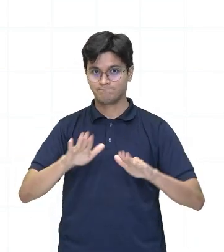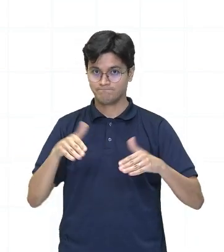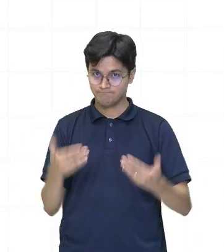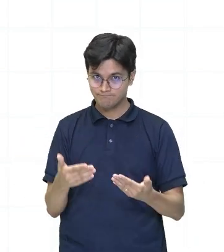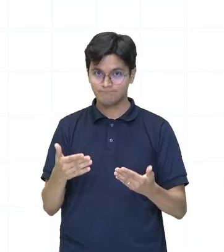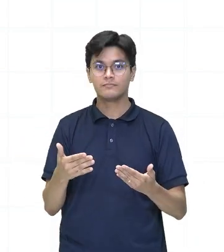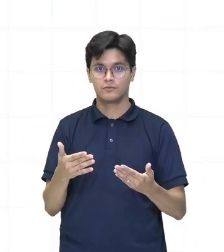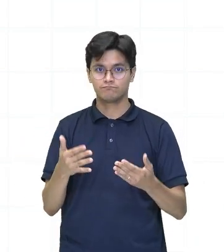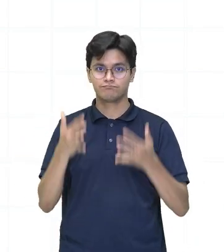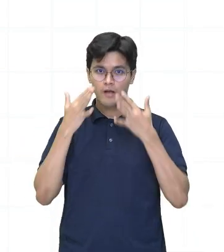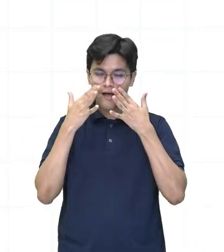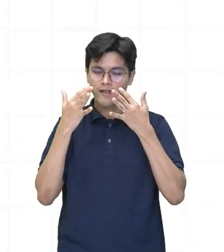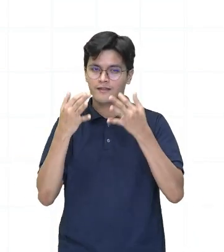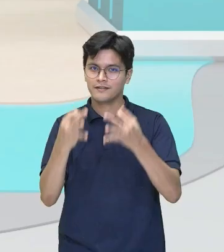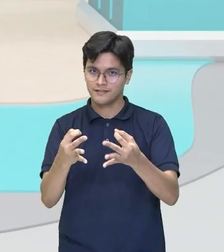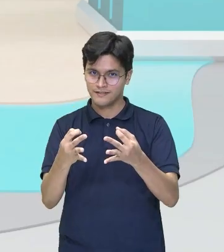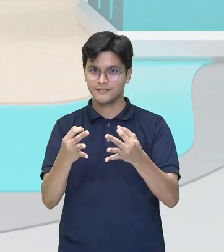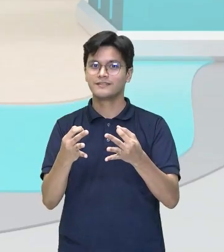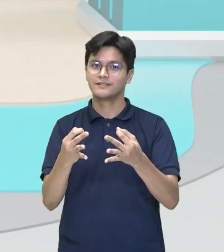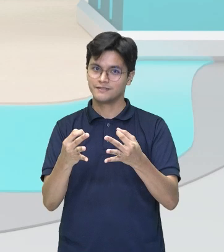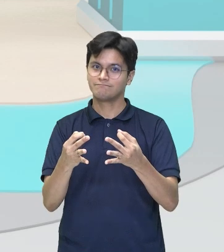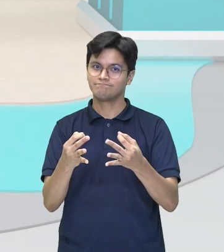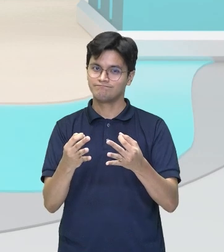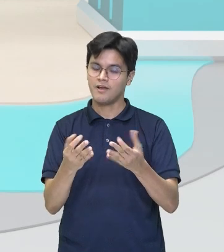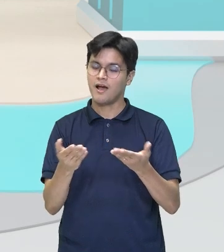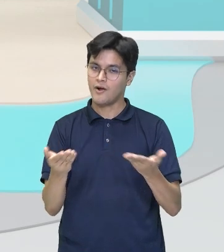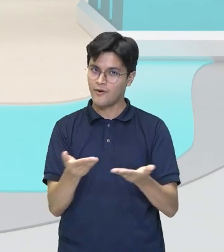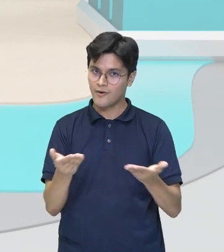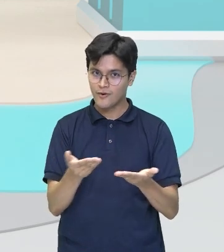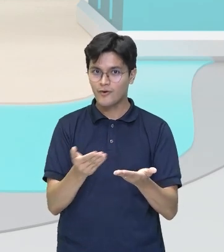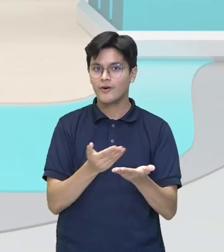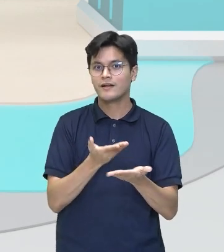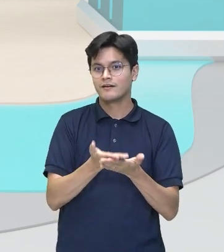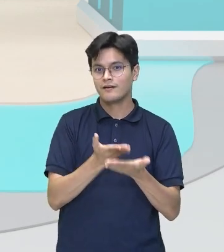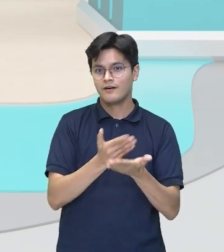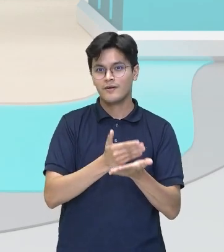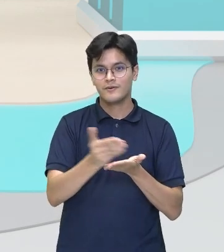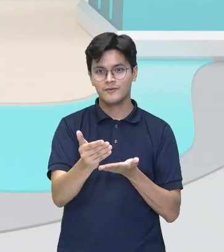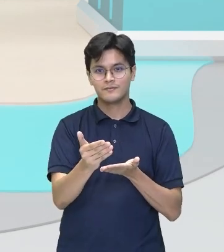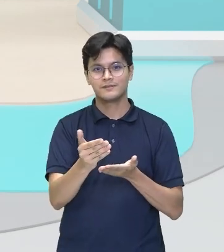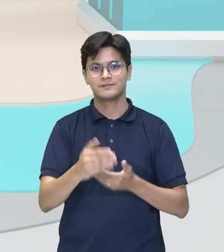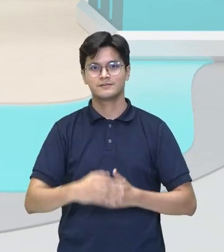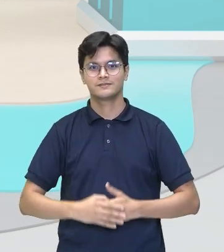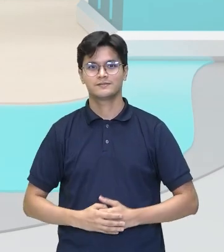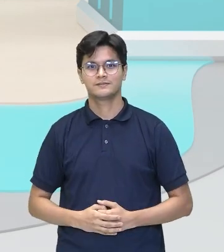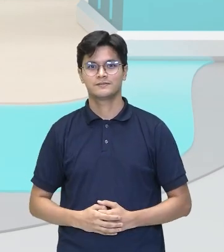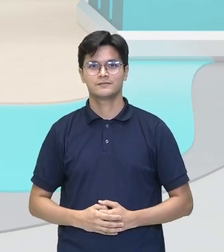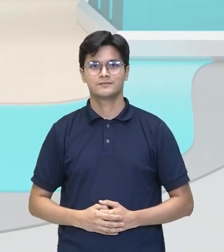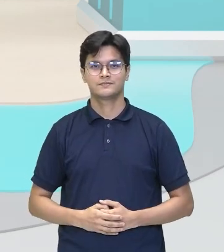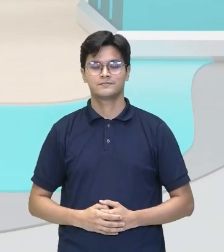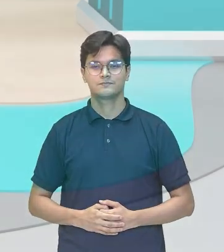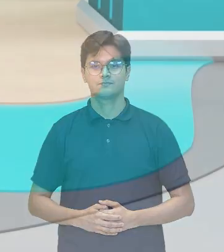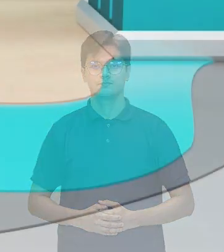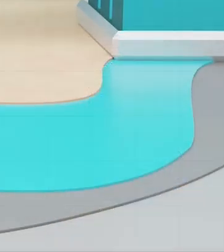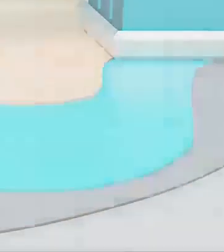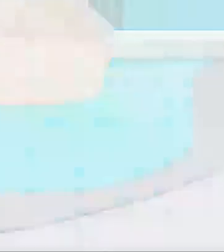fiquem atentos e vamos começar a nossa class. Let's go!